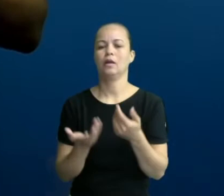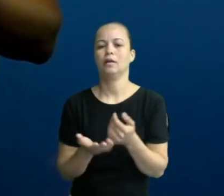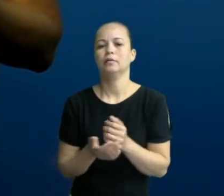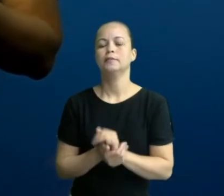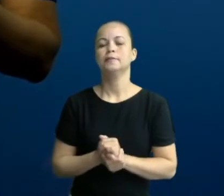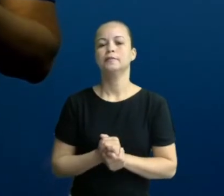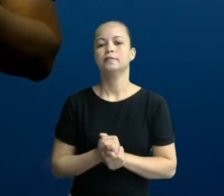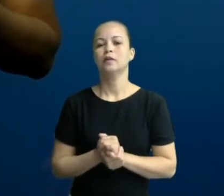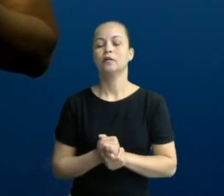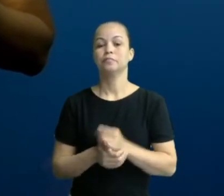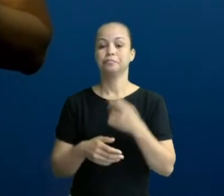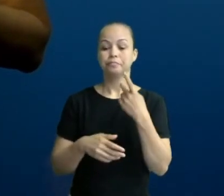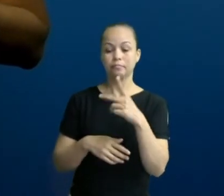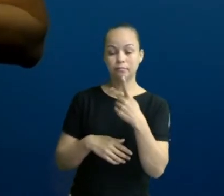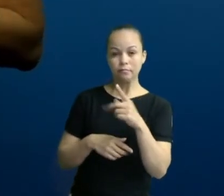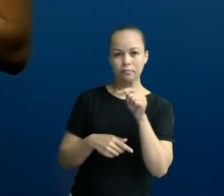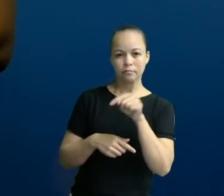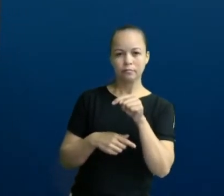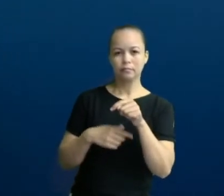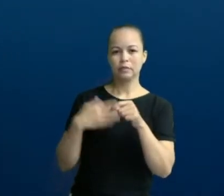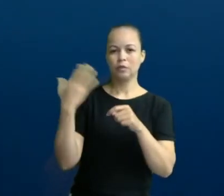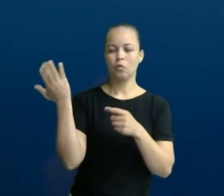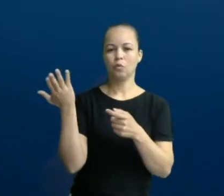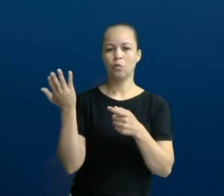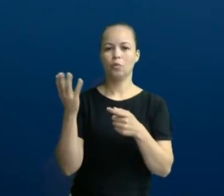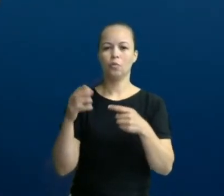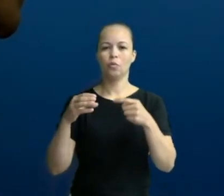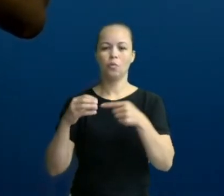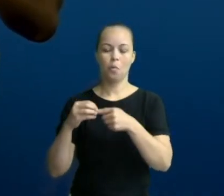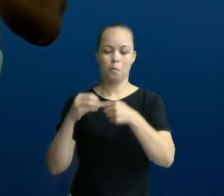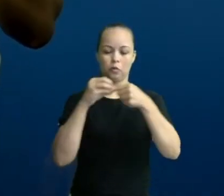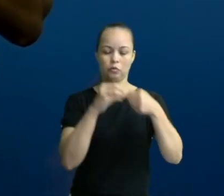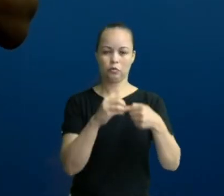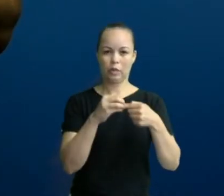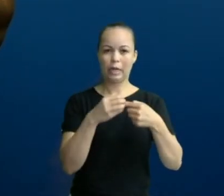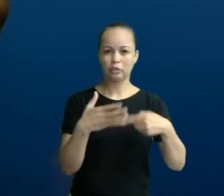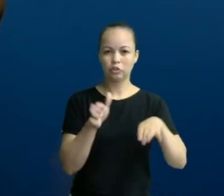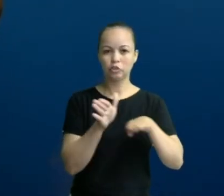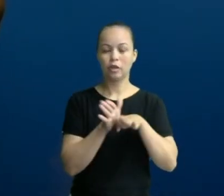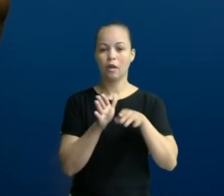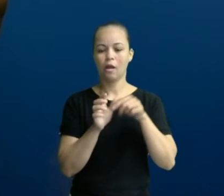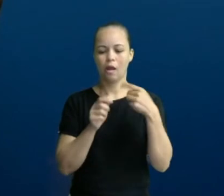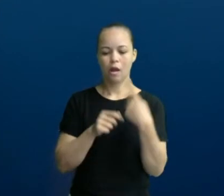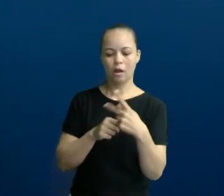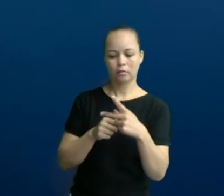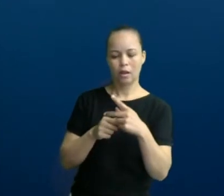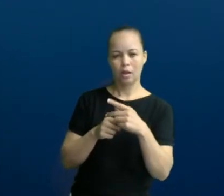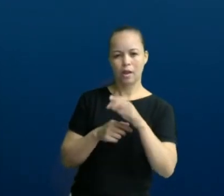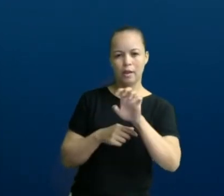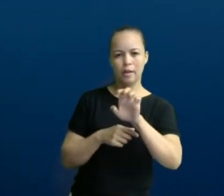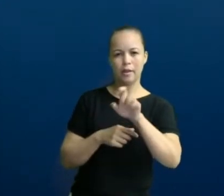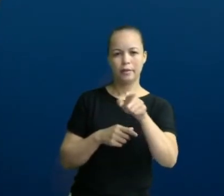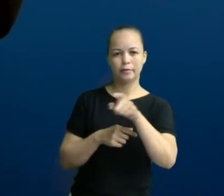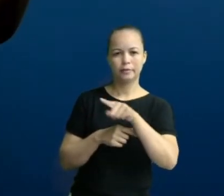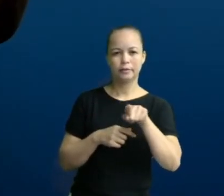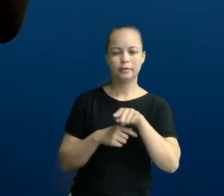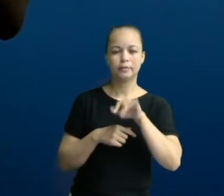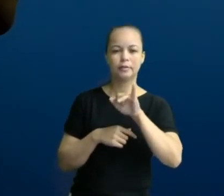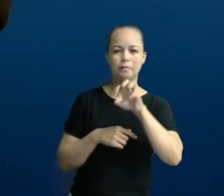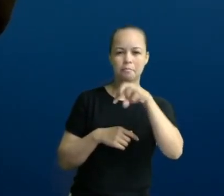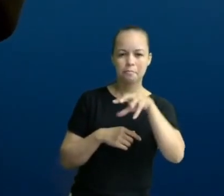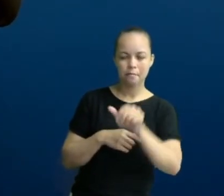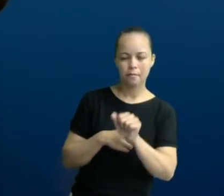simbiótica. Vai lá, o protozoário, ele chega, ele tem a enzima chamada de